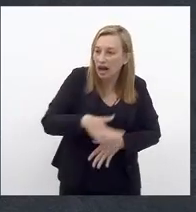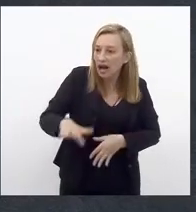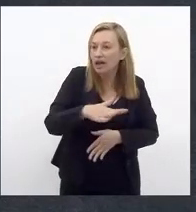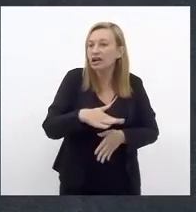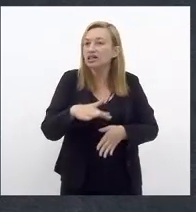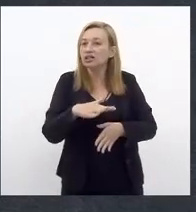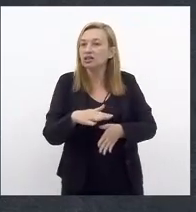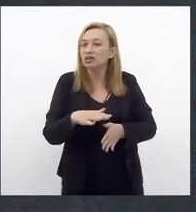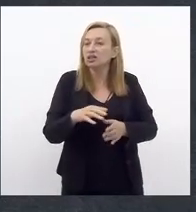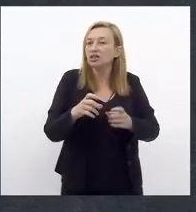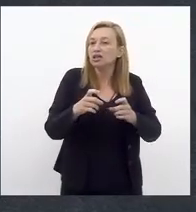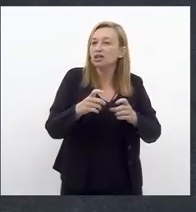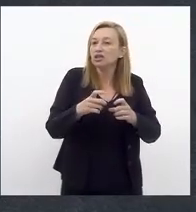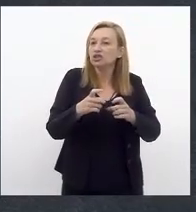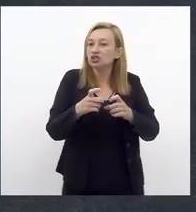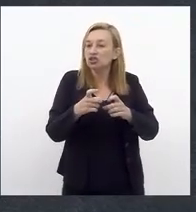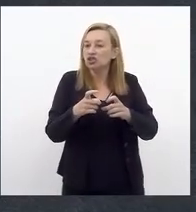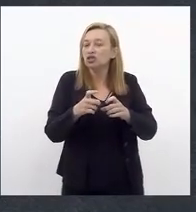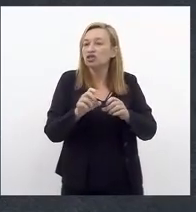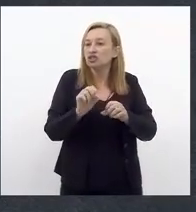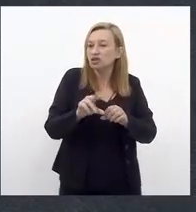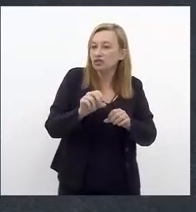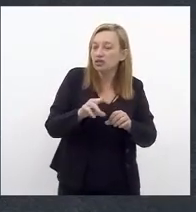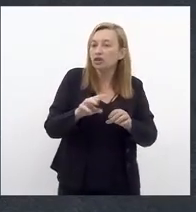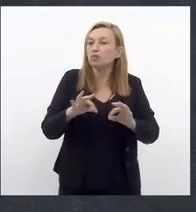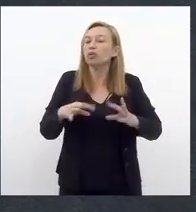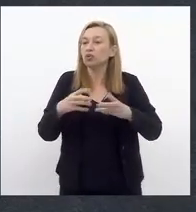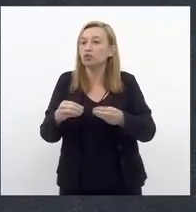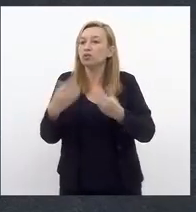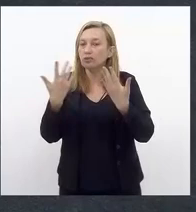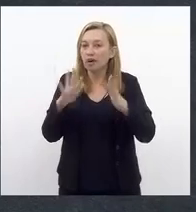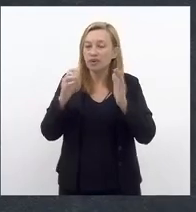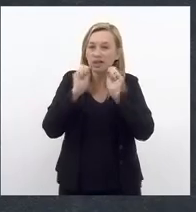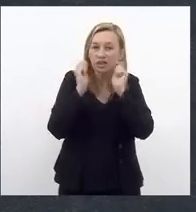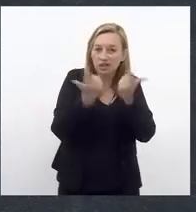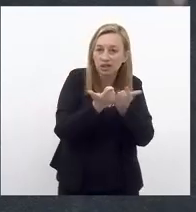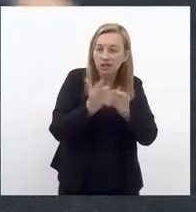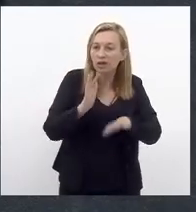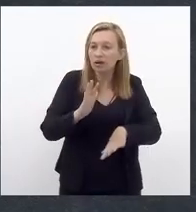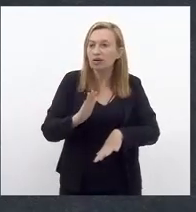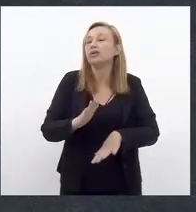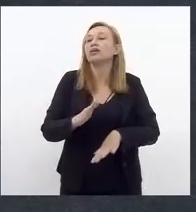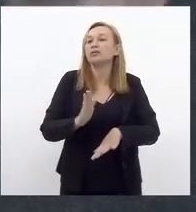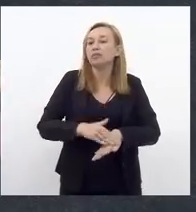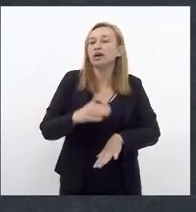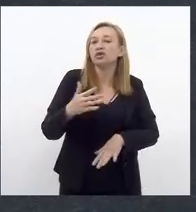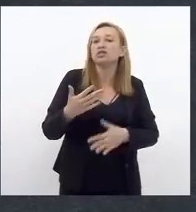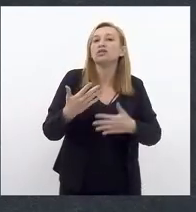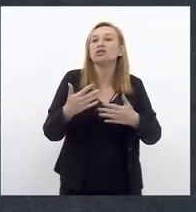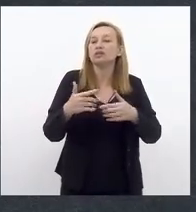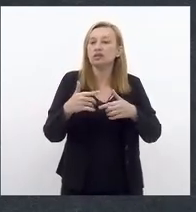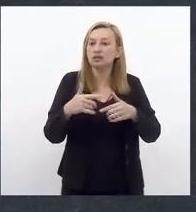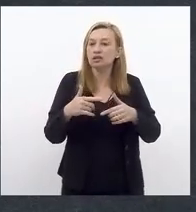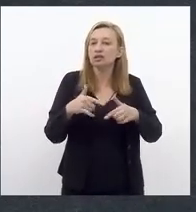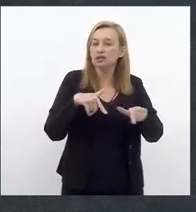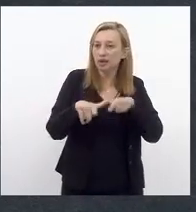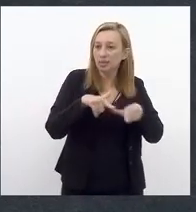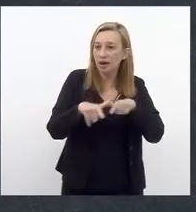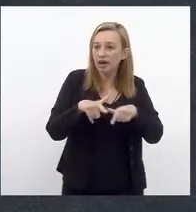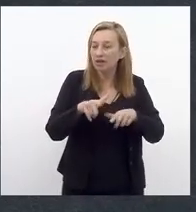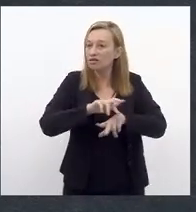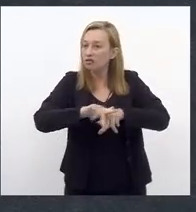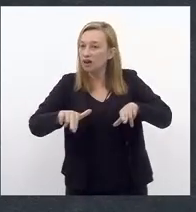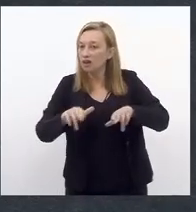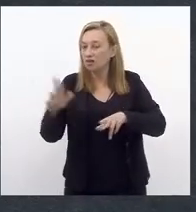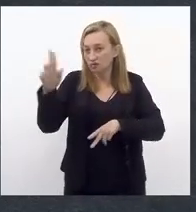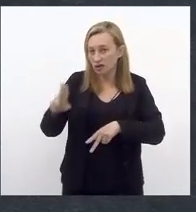pneumologia infectologia então sal da Assembleia Legislativa que faz mais esse Jet Como já fez com RJ já fez com o fio Cruz sem falar nos vários